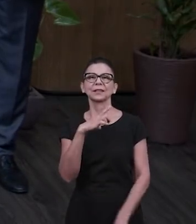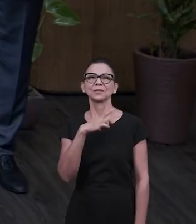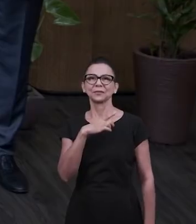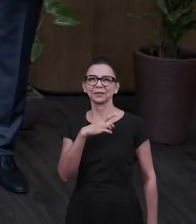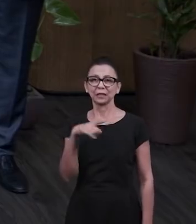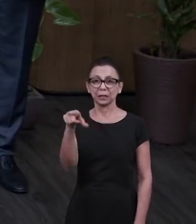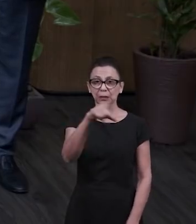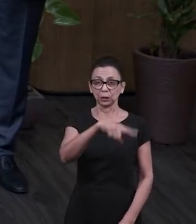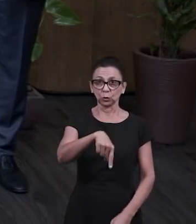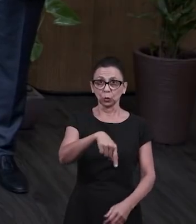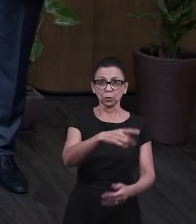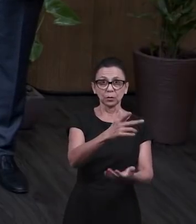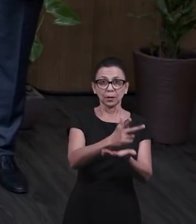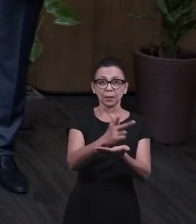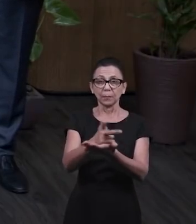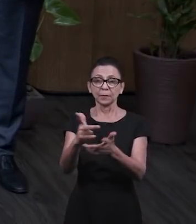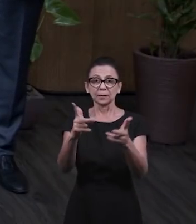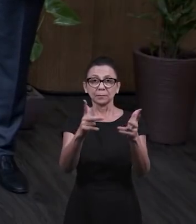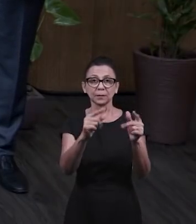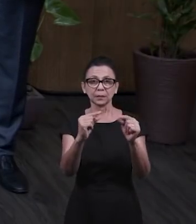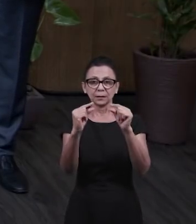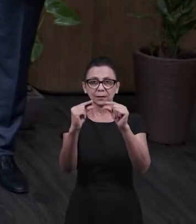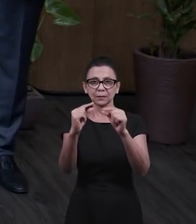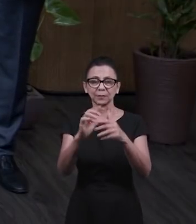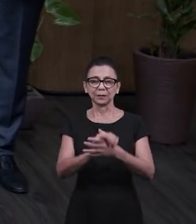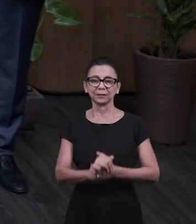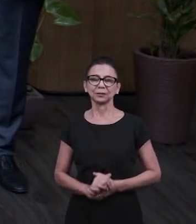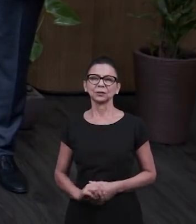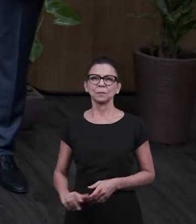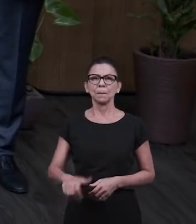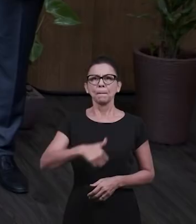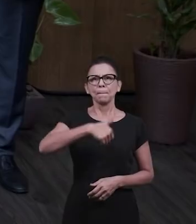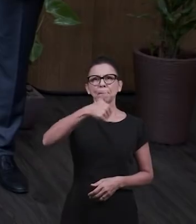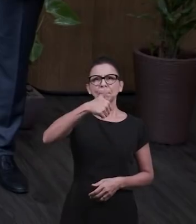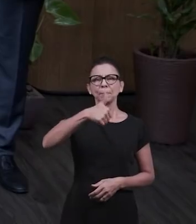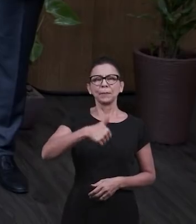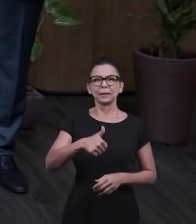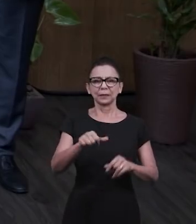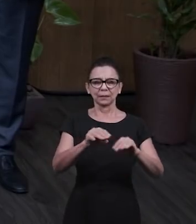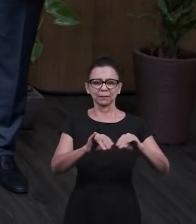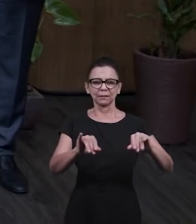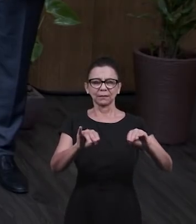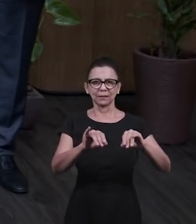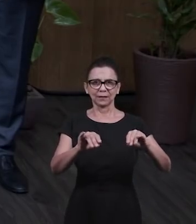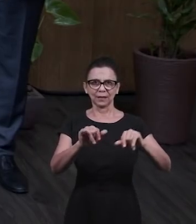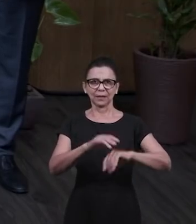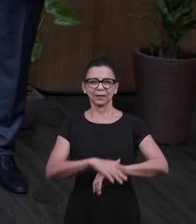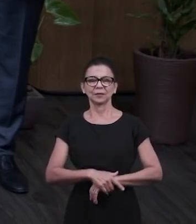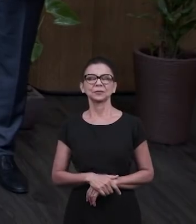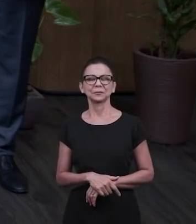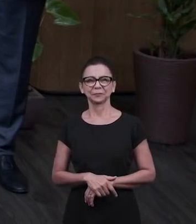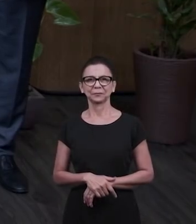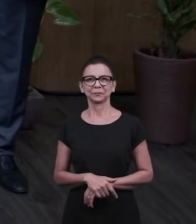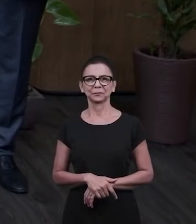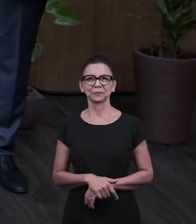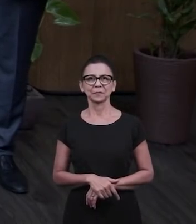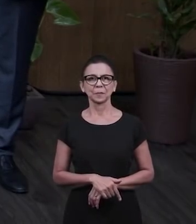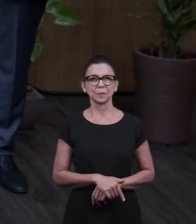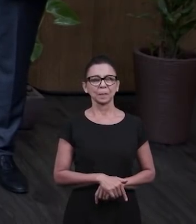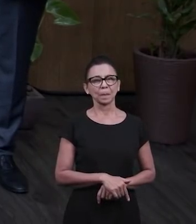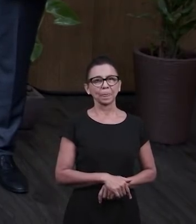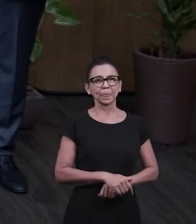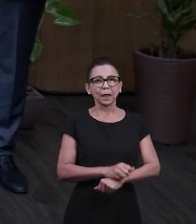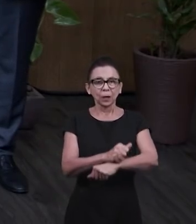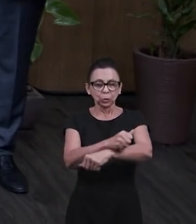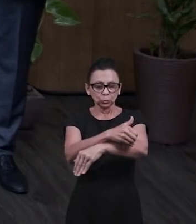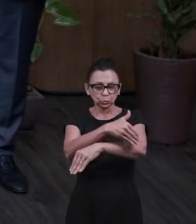primeiro terreno onde a semente veio a ser lançada, diz a parábola, foi ao pé do caminho,